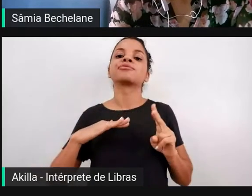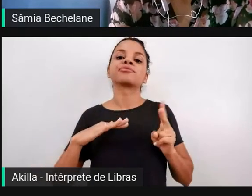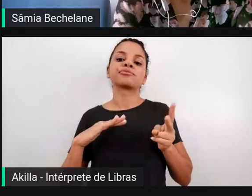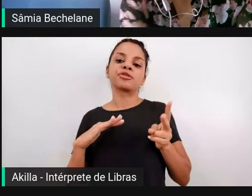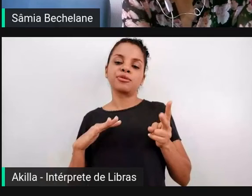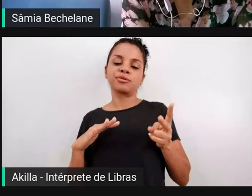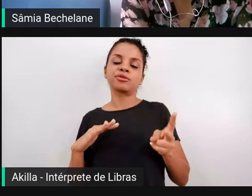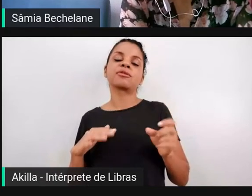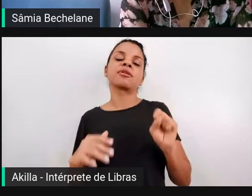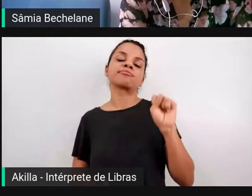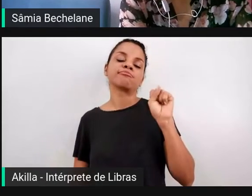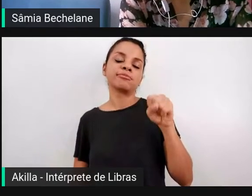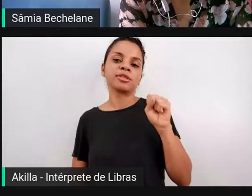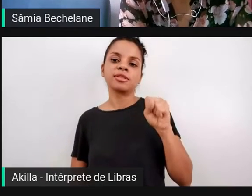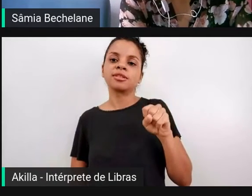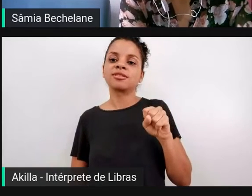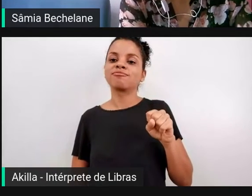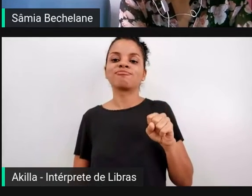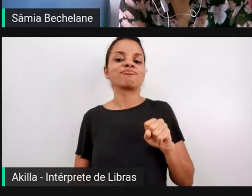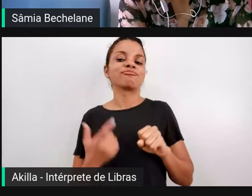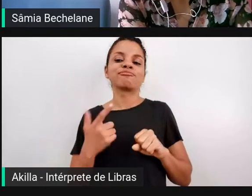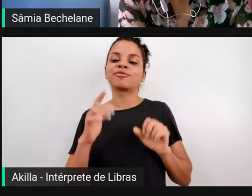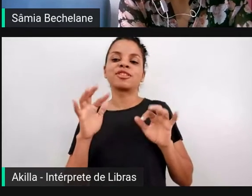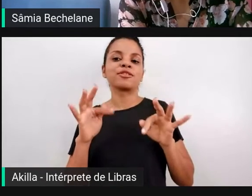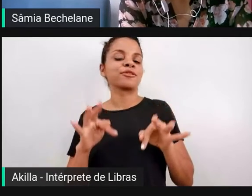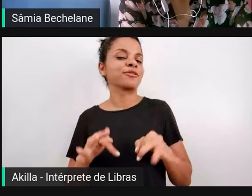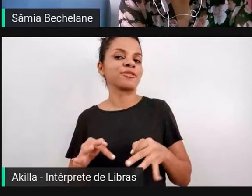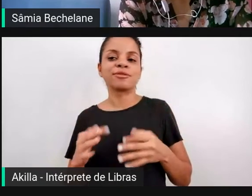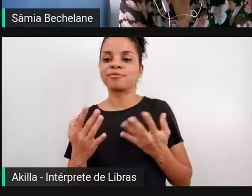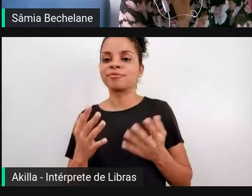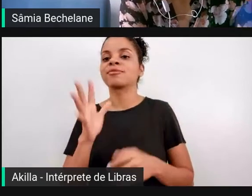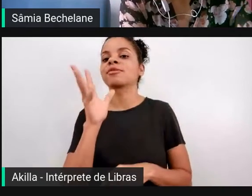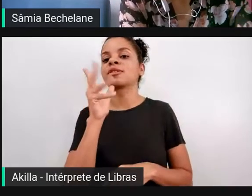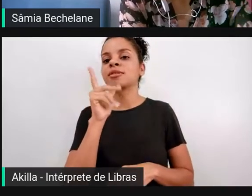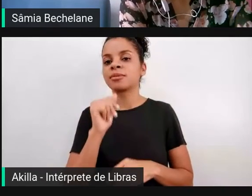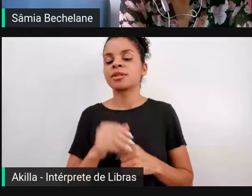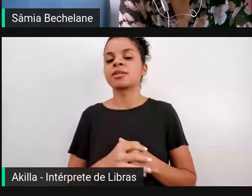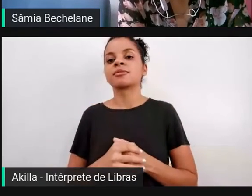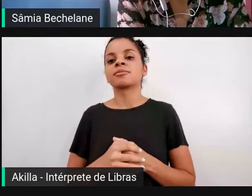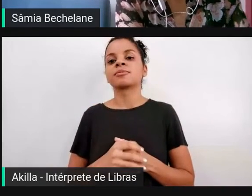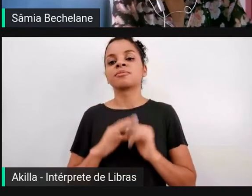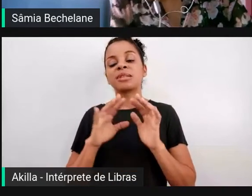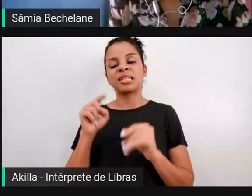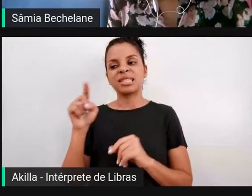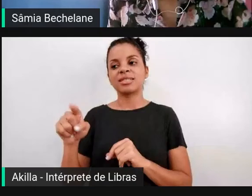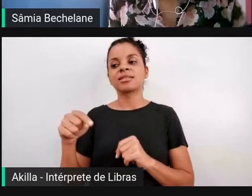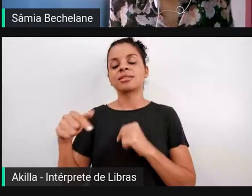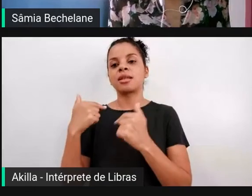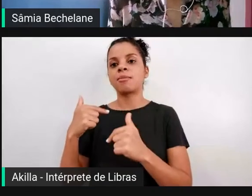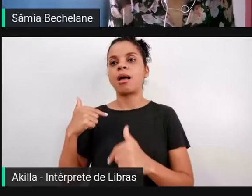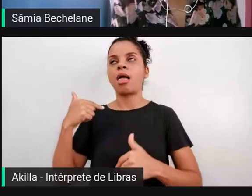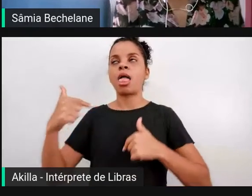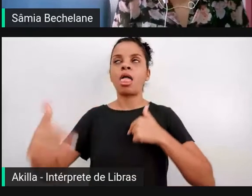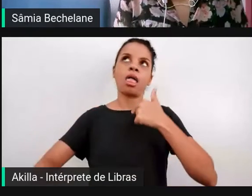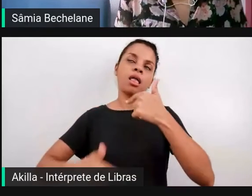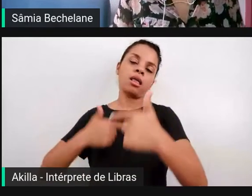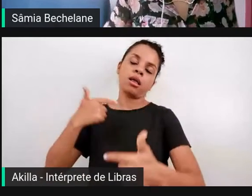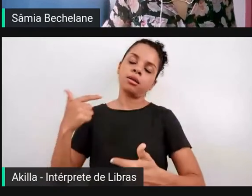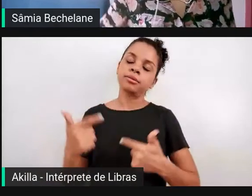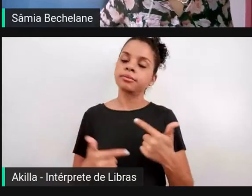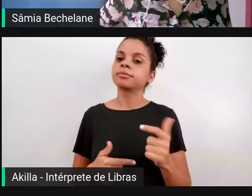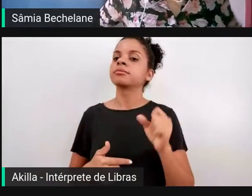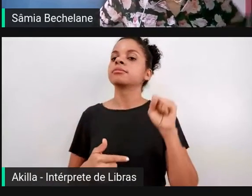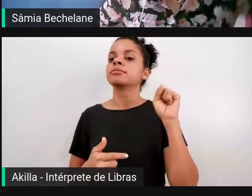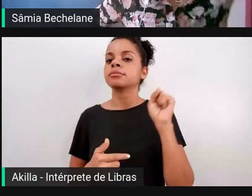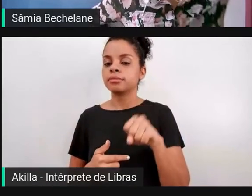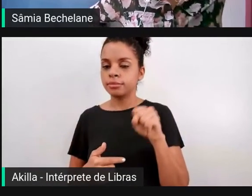esse é um fenômeno que vai acabar tão cedo. O trabalho que o Comprove faz é enxugar gelo? Com certeza. Mas a Câmara entendeu que era importante,